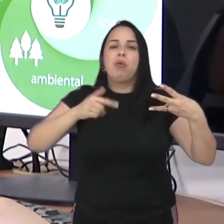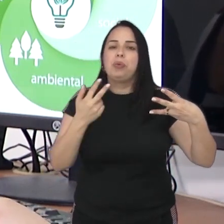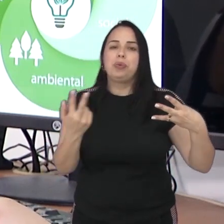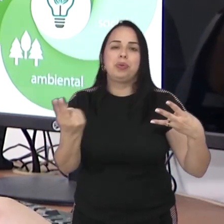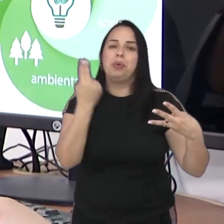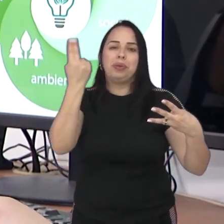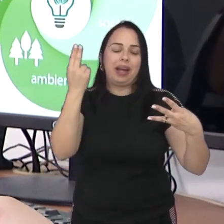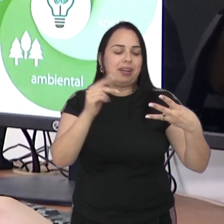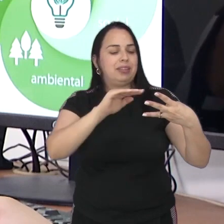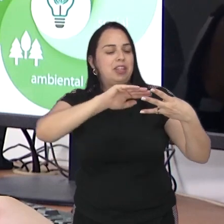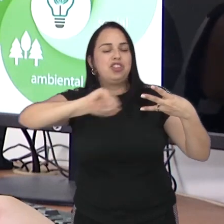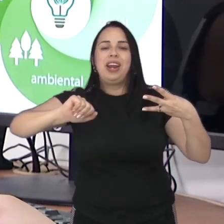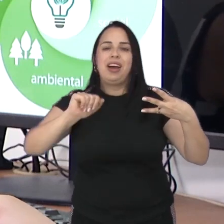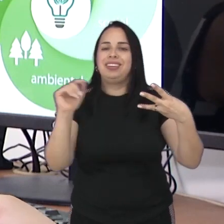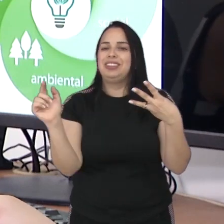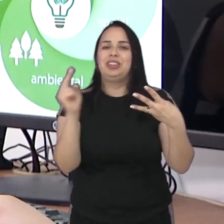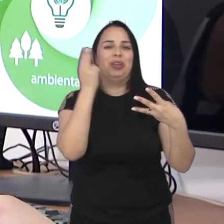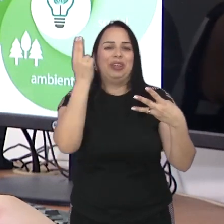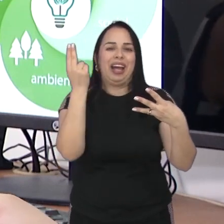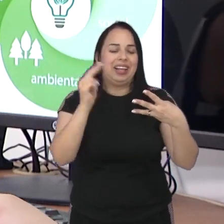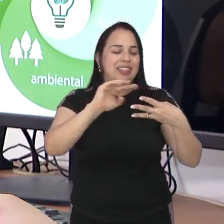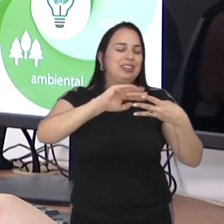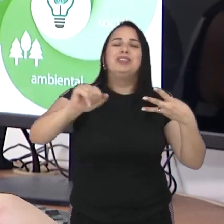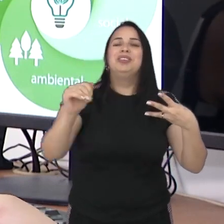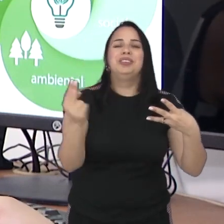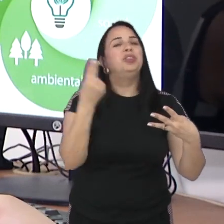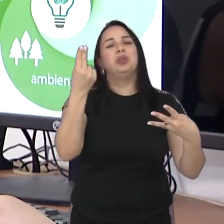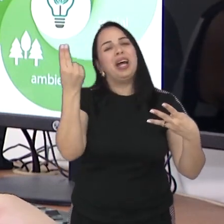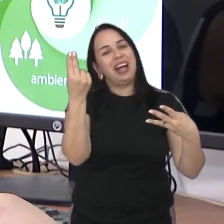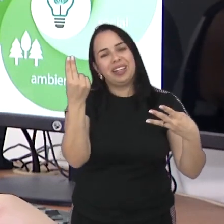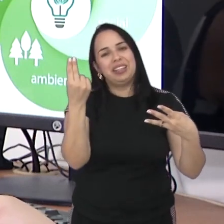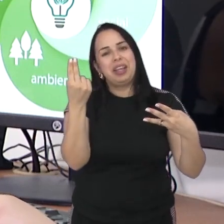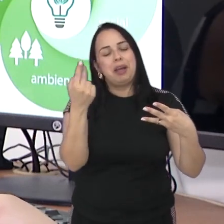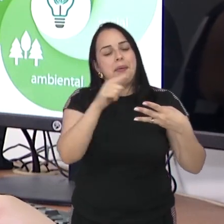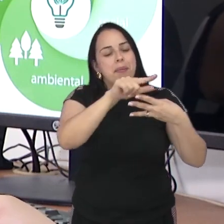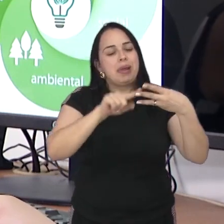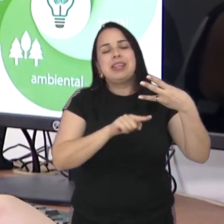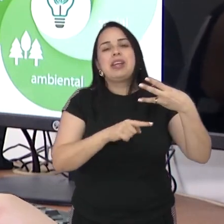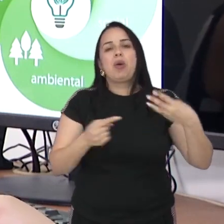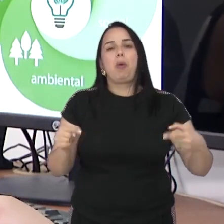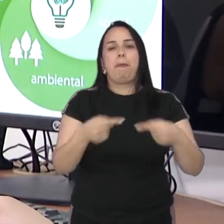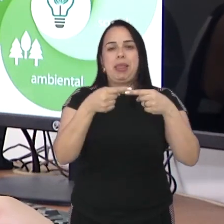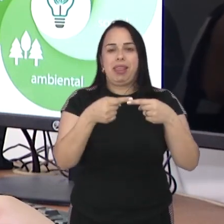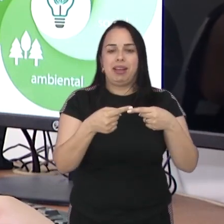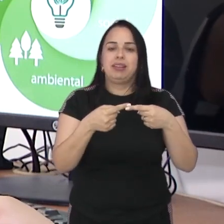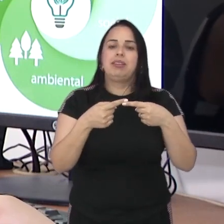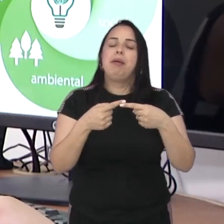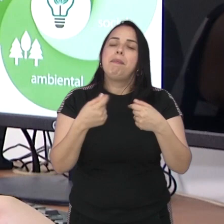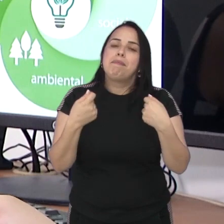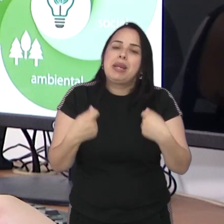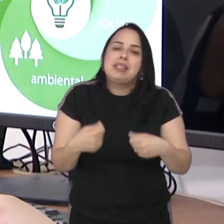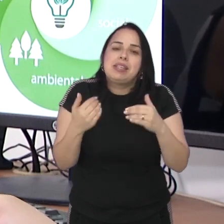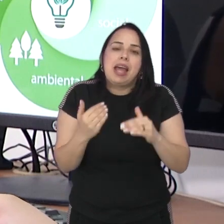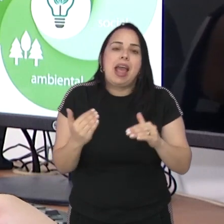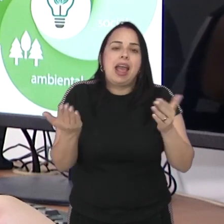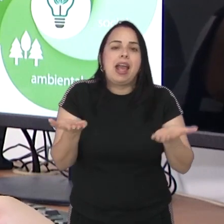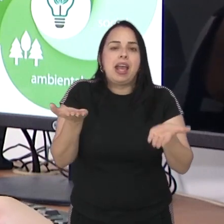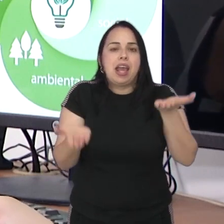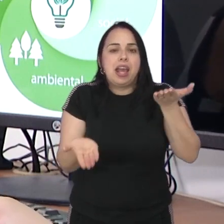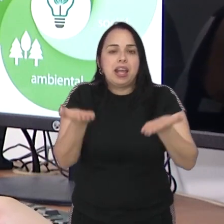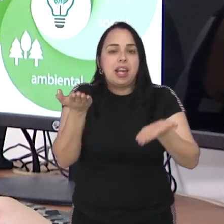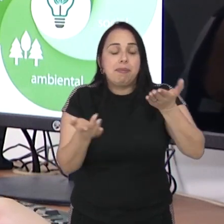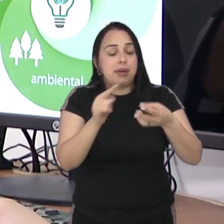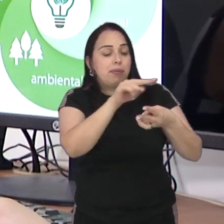seja enxergado, assim como não existe sem que a conta feche, assim como não existe sem a preservação ambiental. Então, nós temos